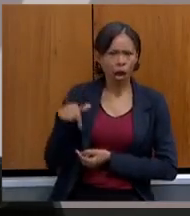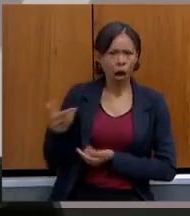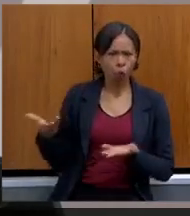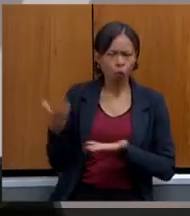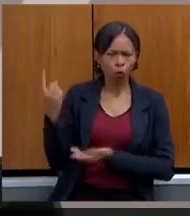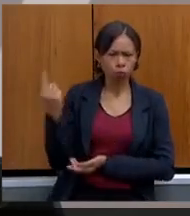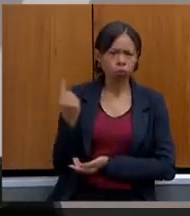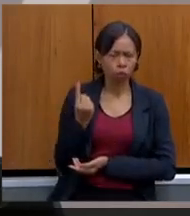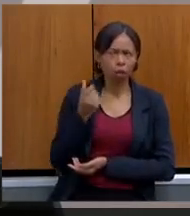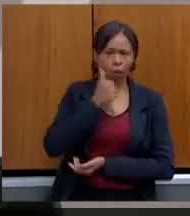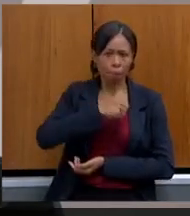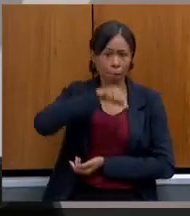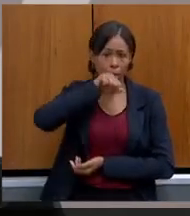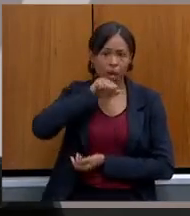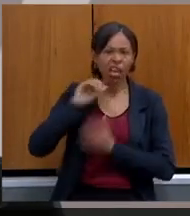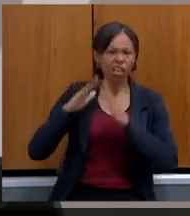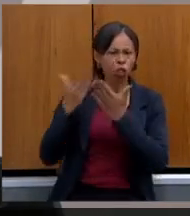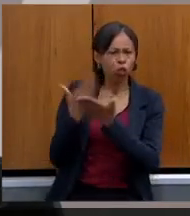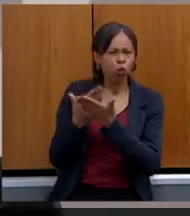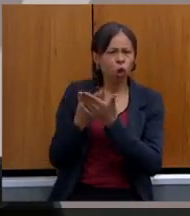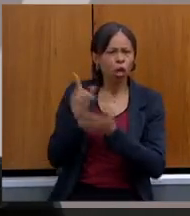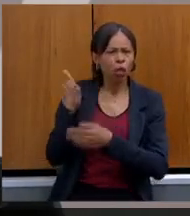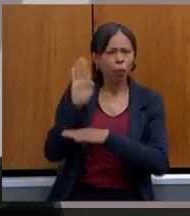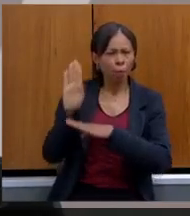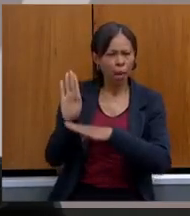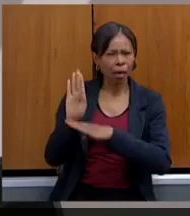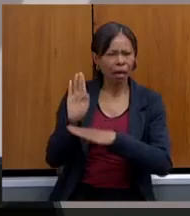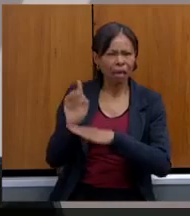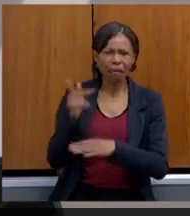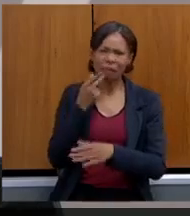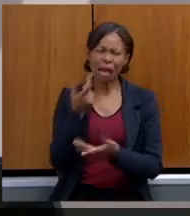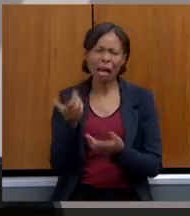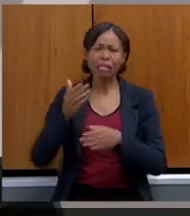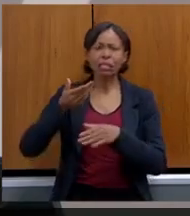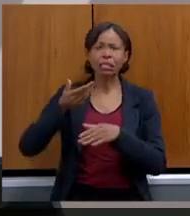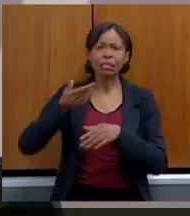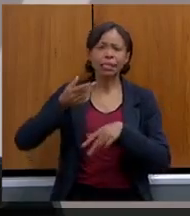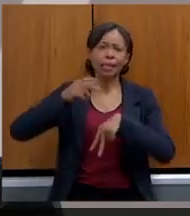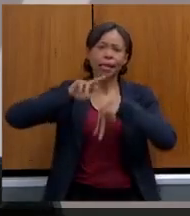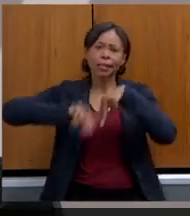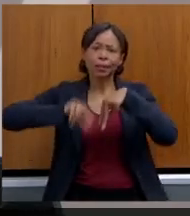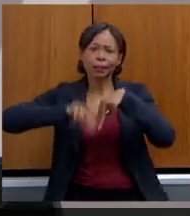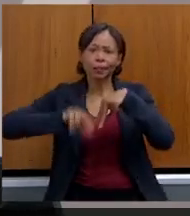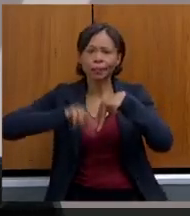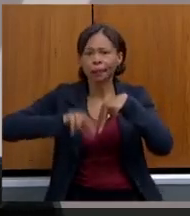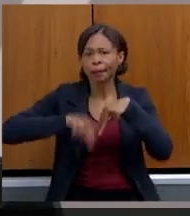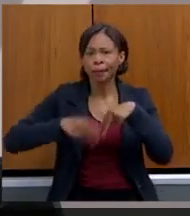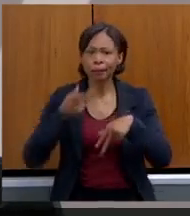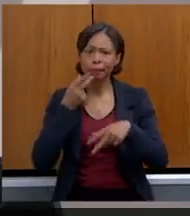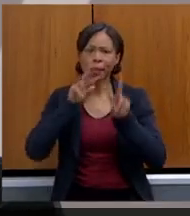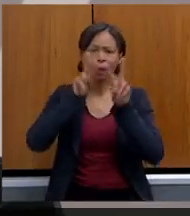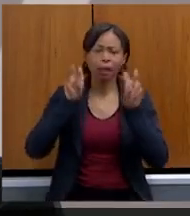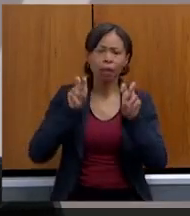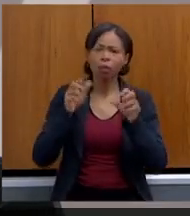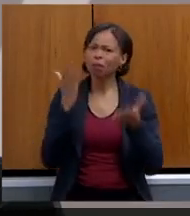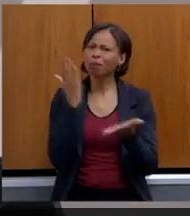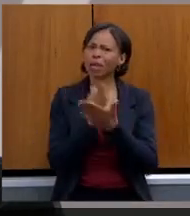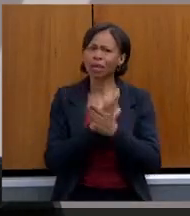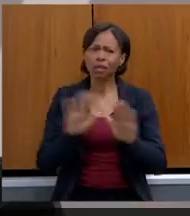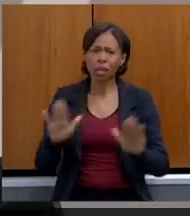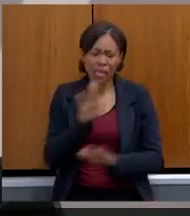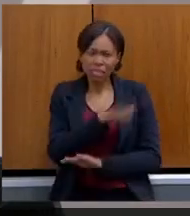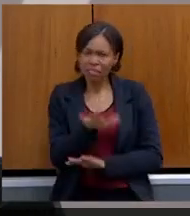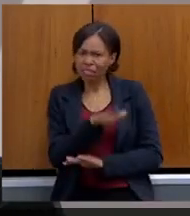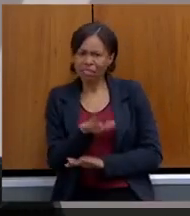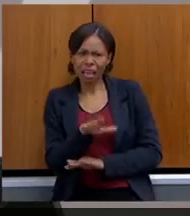professora também que é um um colégio que do Barreiro tá com essa ladainha ainda de ideologia de gênero gente vamos acabar com isso criança